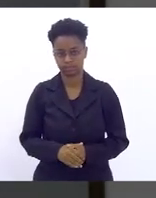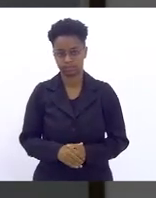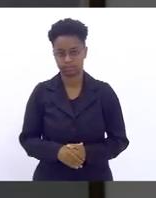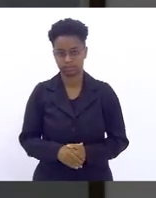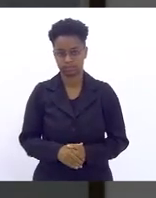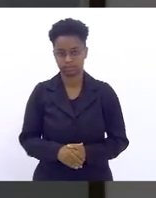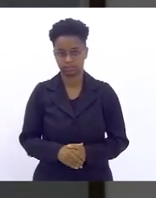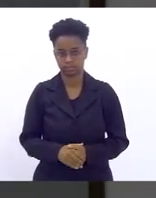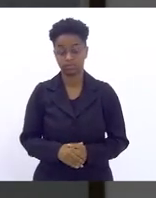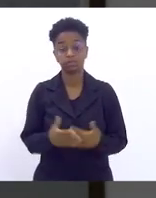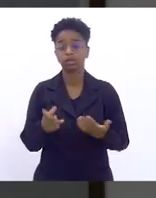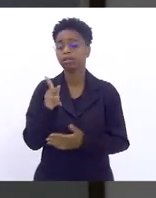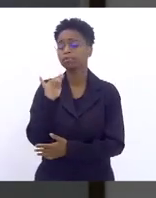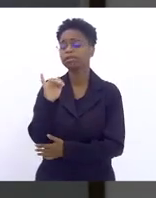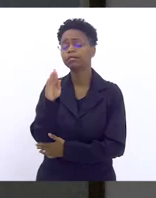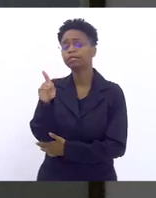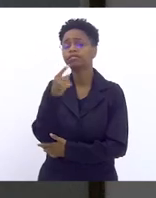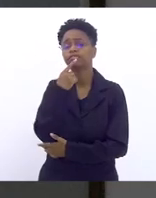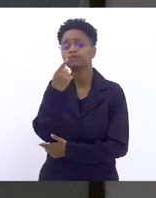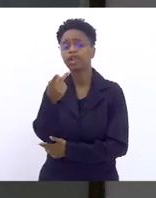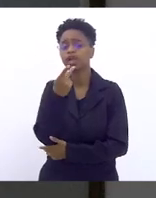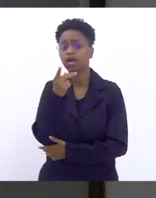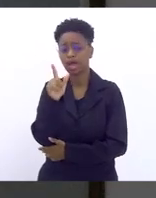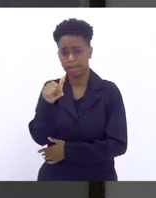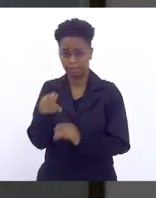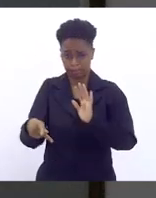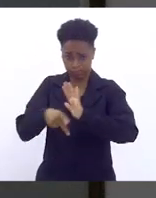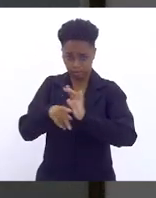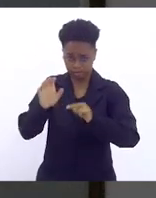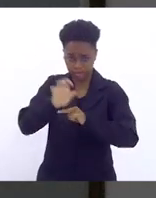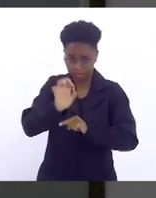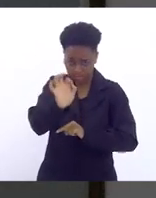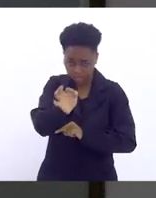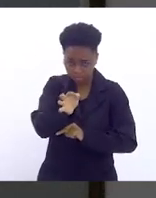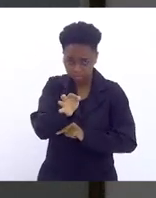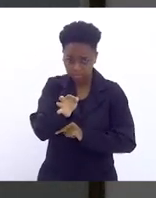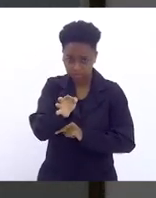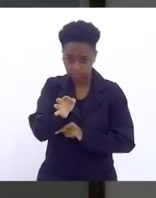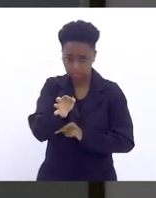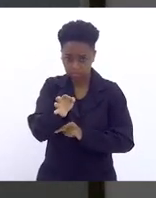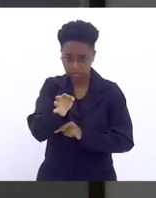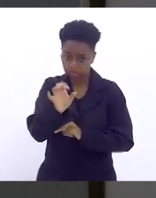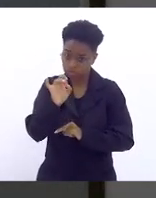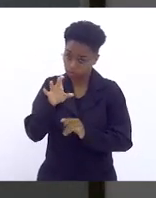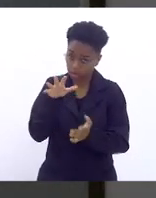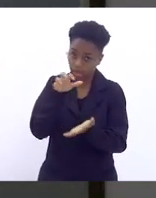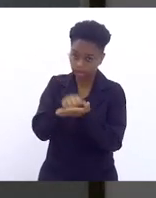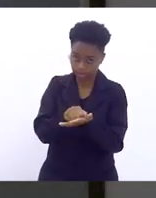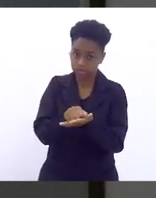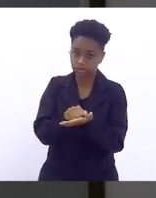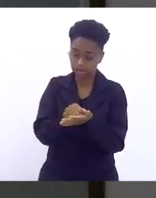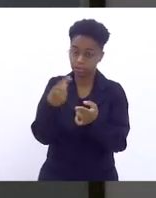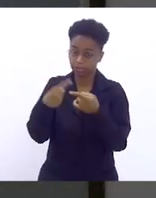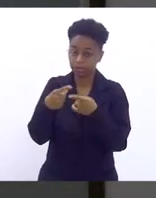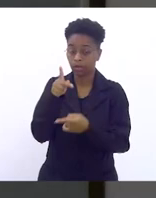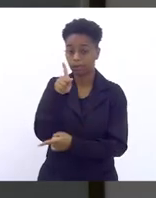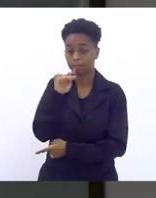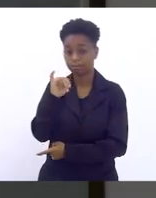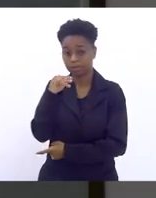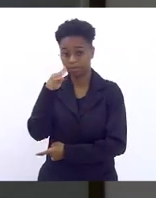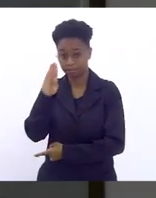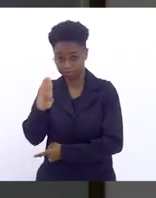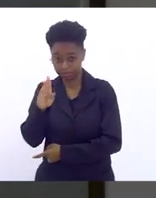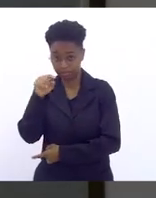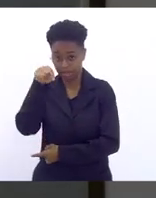esse PIB que você tá falando é o PIB do estado do Estado fazer aqui um registro o PIB do estado